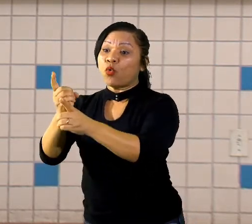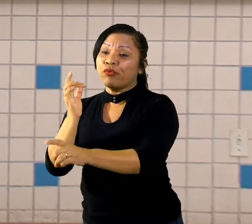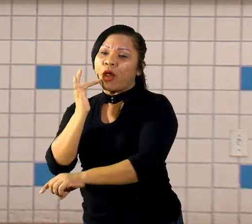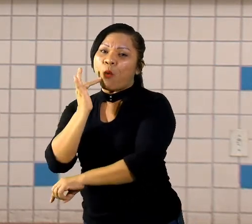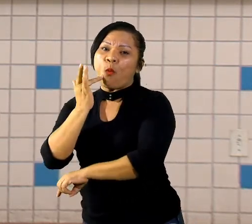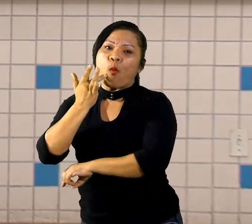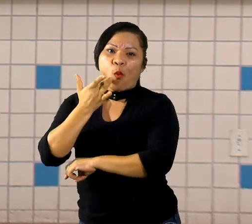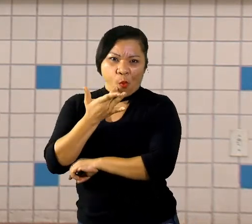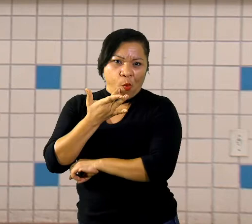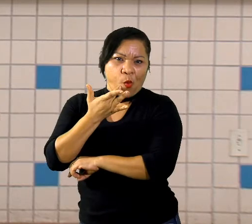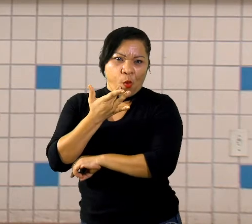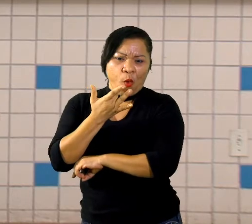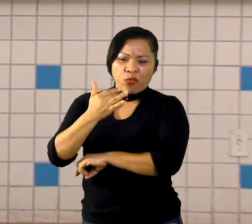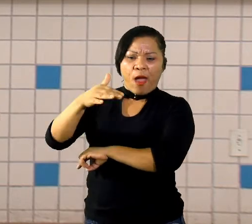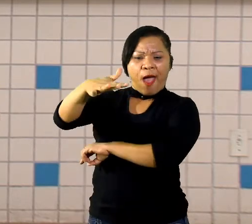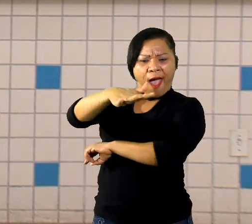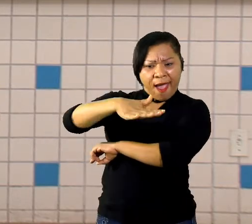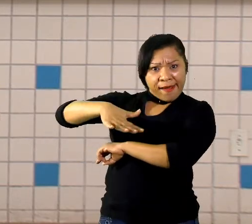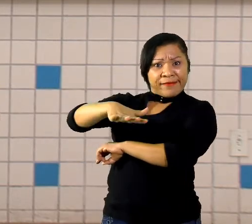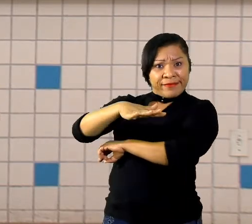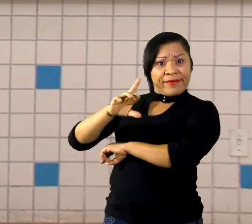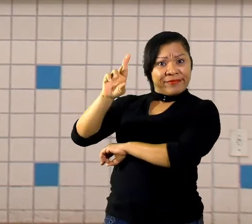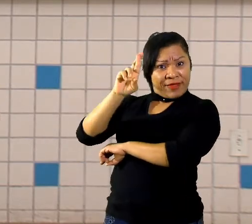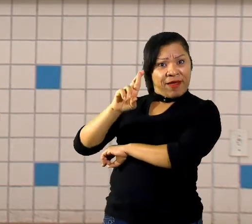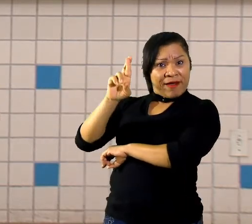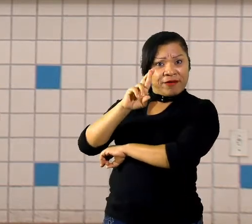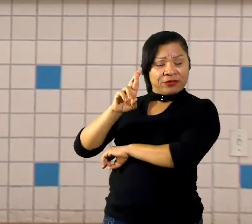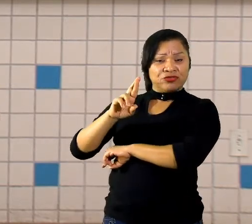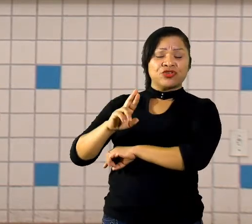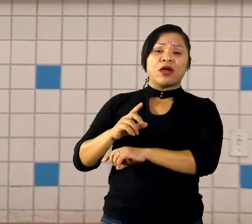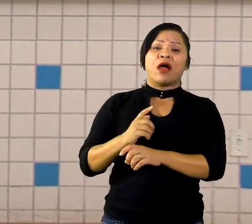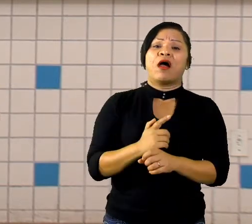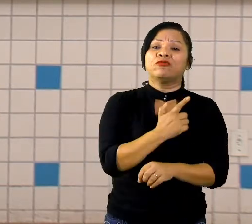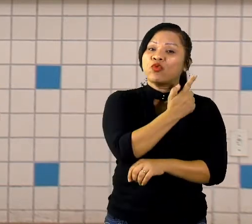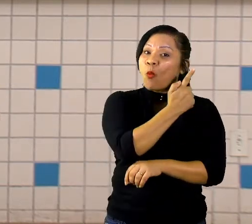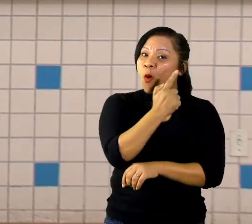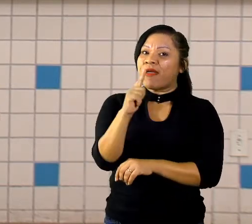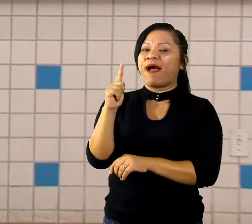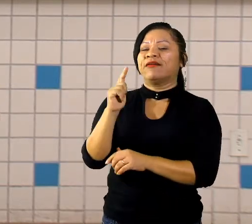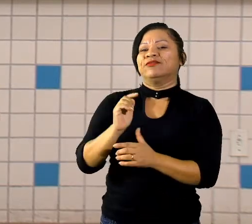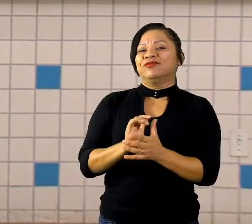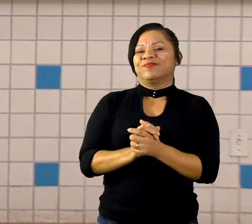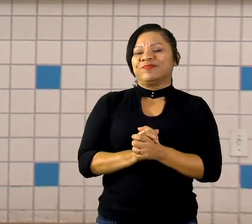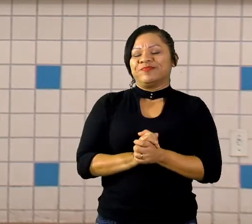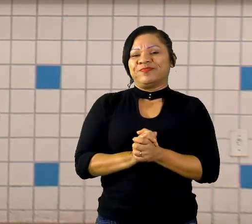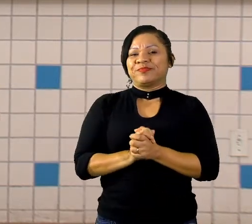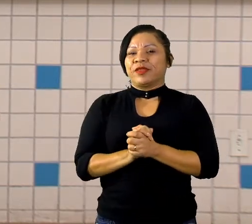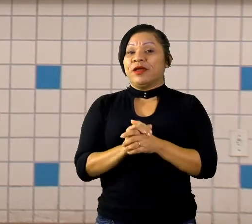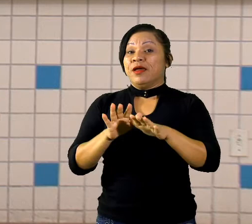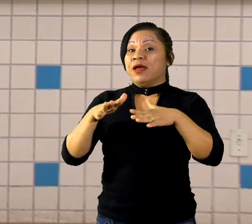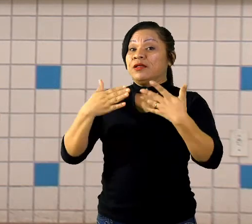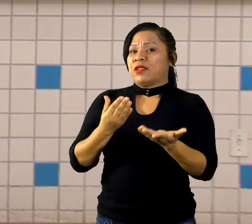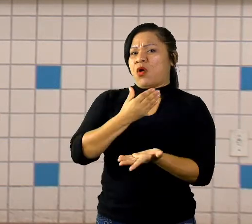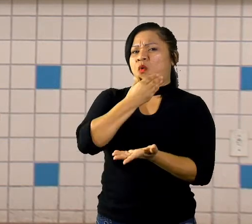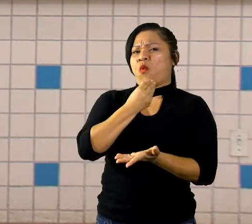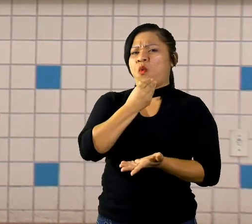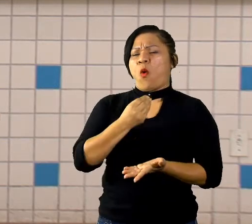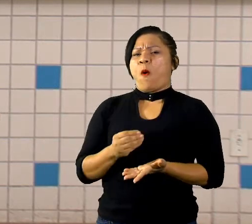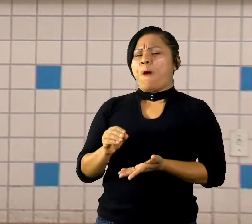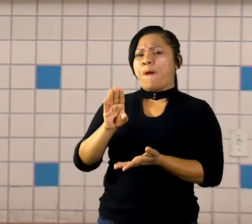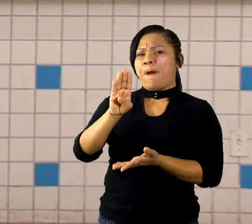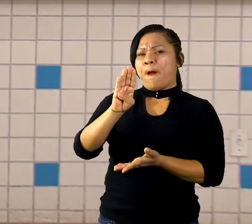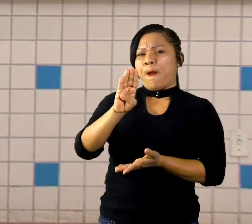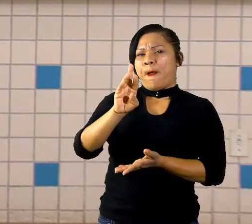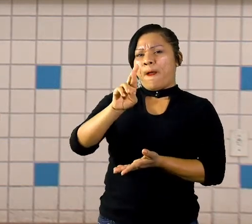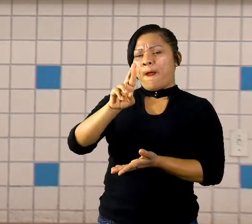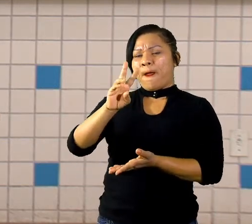nessa região aqui do norte de Goiás. Um dos personagens de grande destaque foi Bartolomeu Bueno da Silva, o